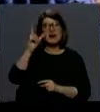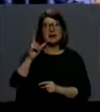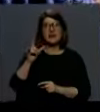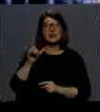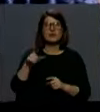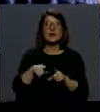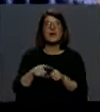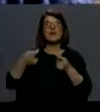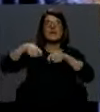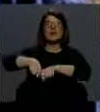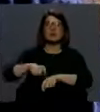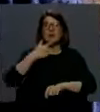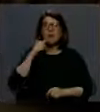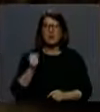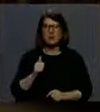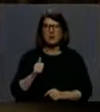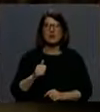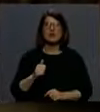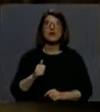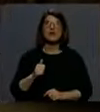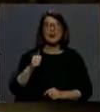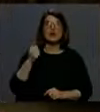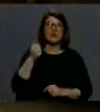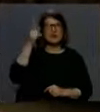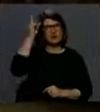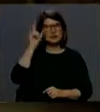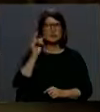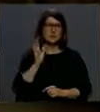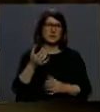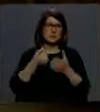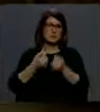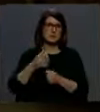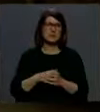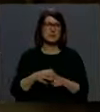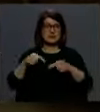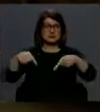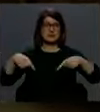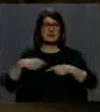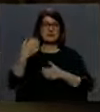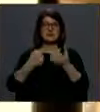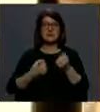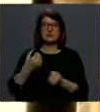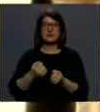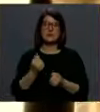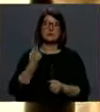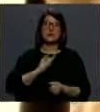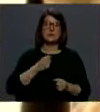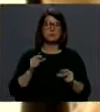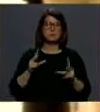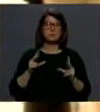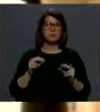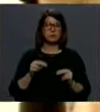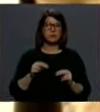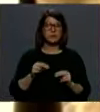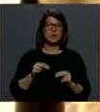fechar, as vacas têm que se ordenhar. Na exploração, a sala de ordenha tem de estar sempre limpa, com